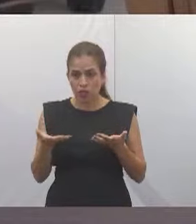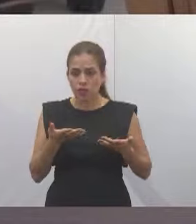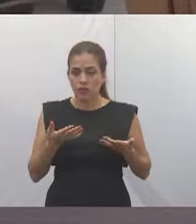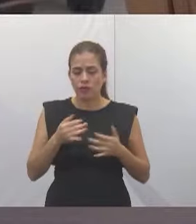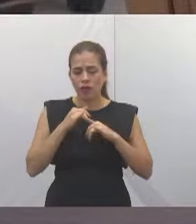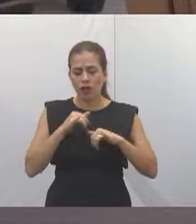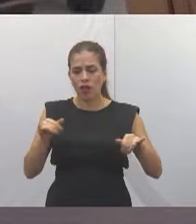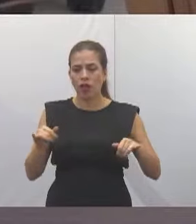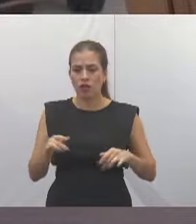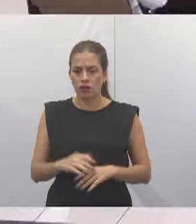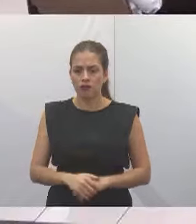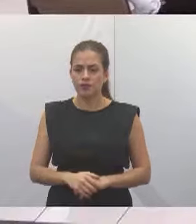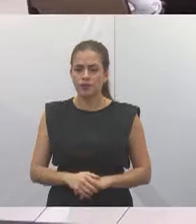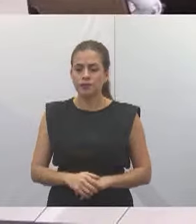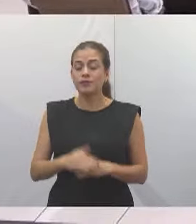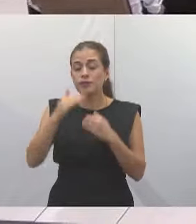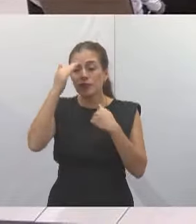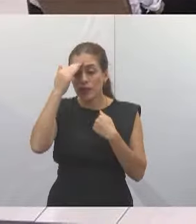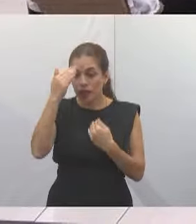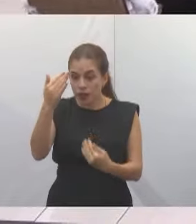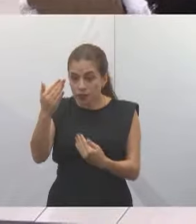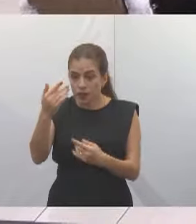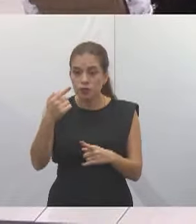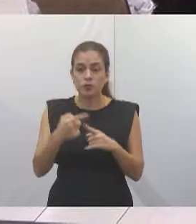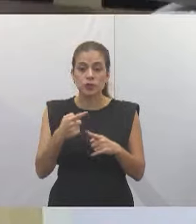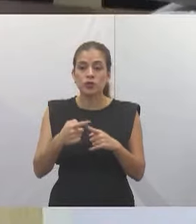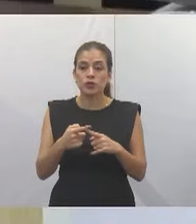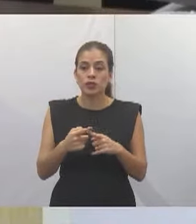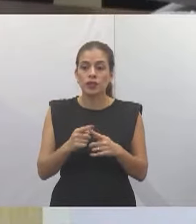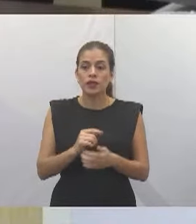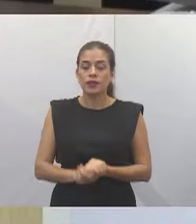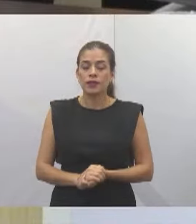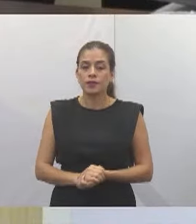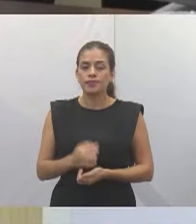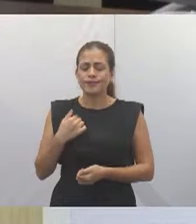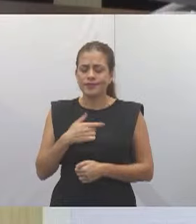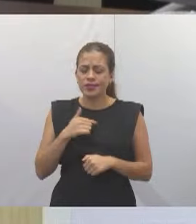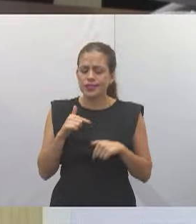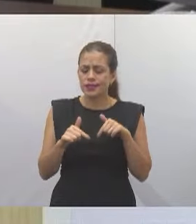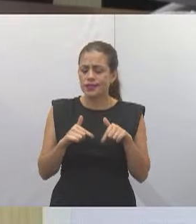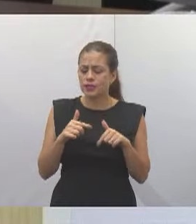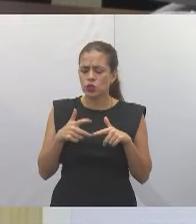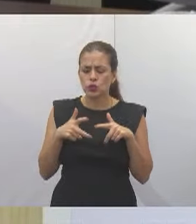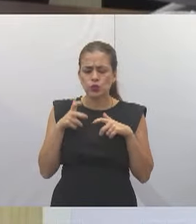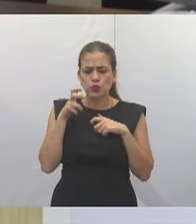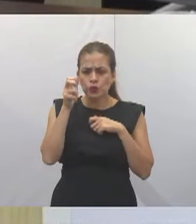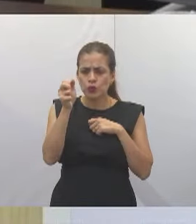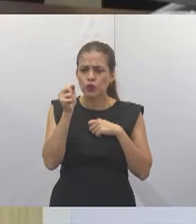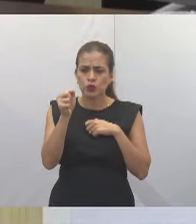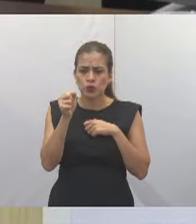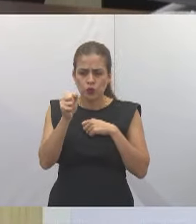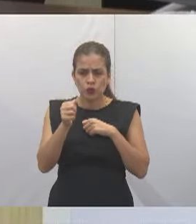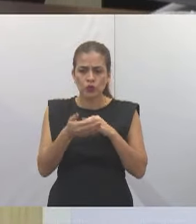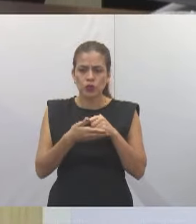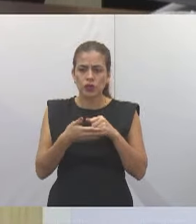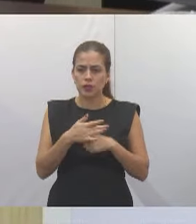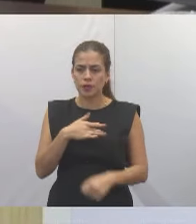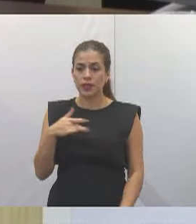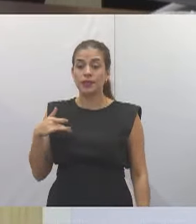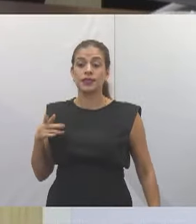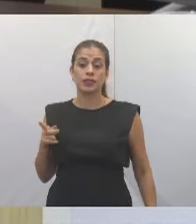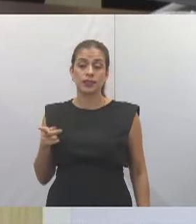de recado. Tá bom? Eu agradeço muito, porque é um ponto que a gente está trabalhando bem forte na atenção básica, que é o que